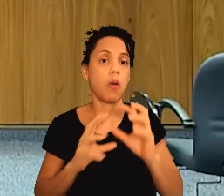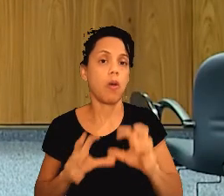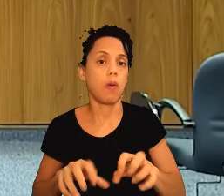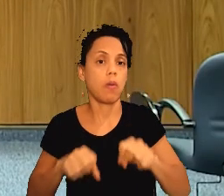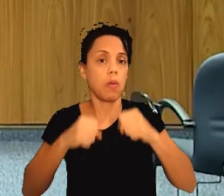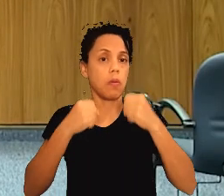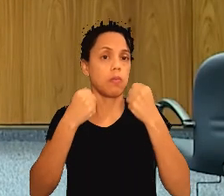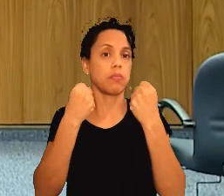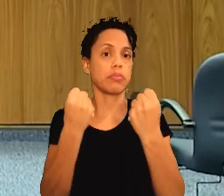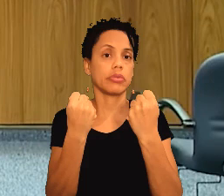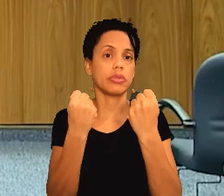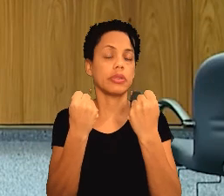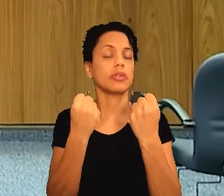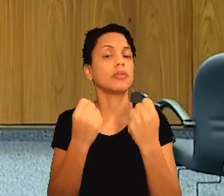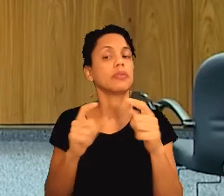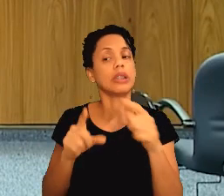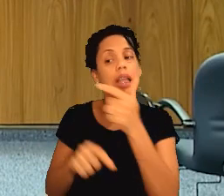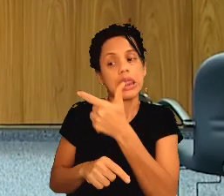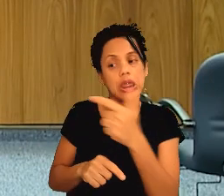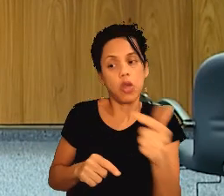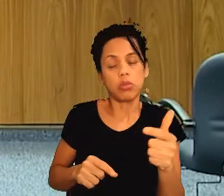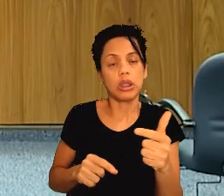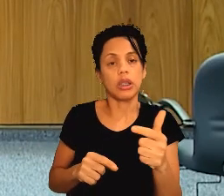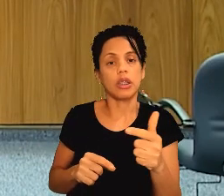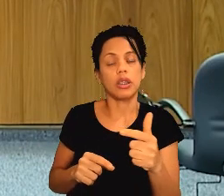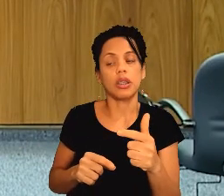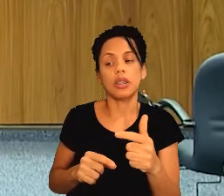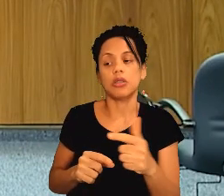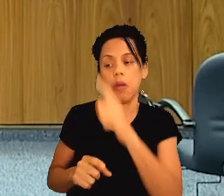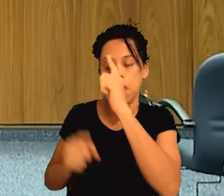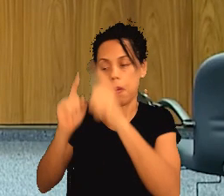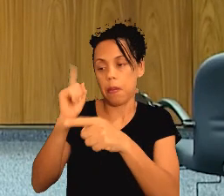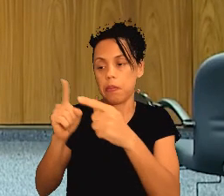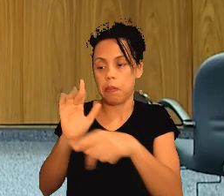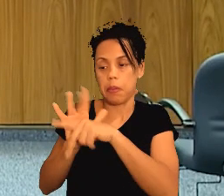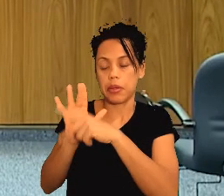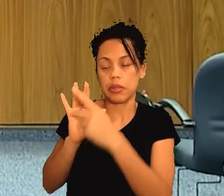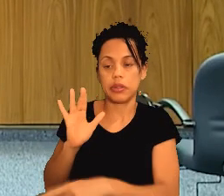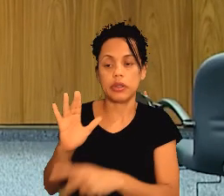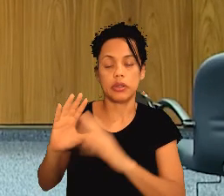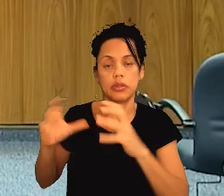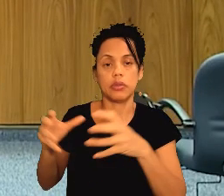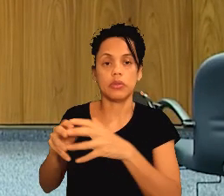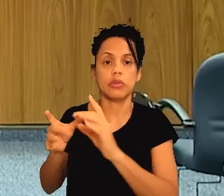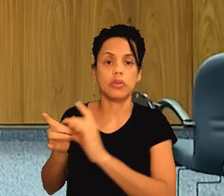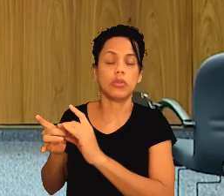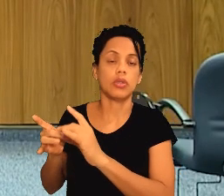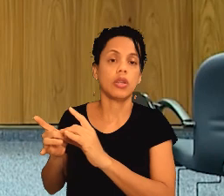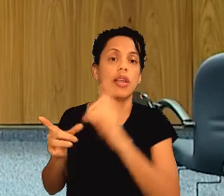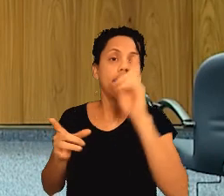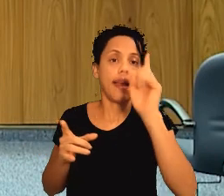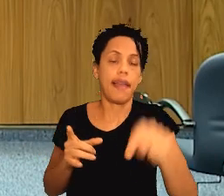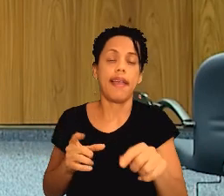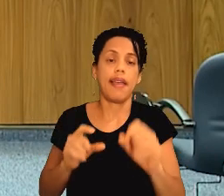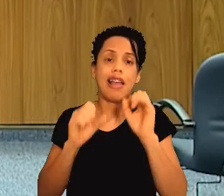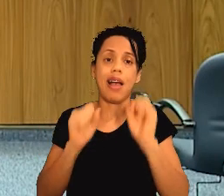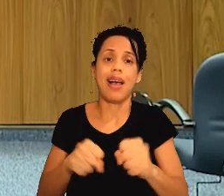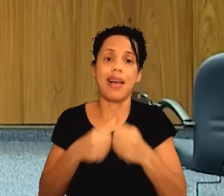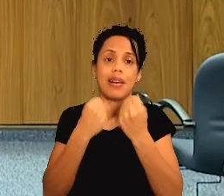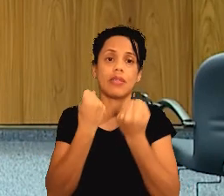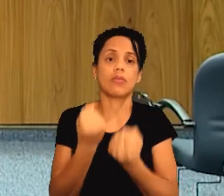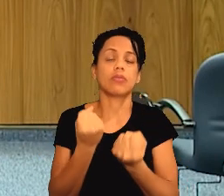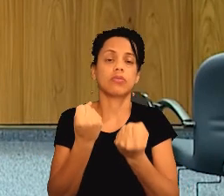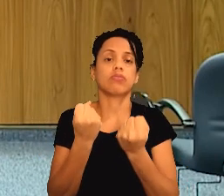proteção, porque, não havendo título de domínio, e o domínio sendo da União, isso é uma proteção desses